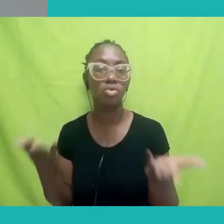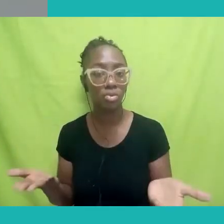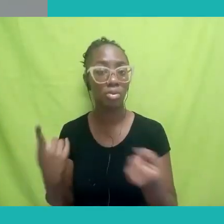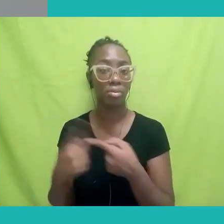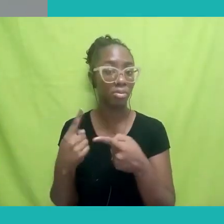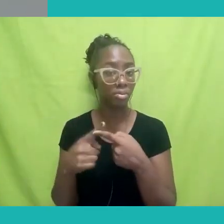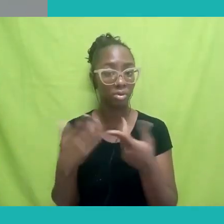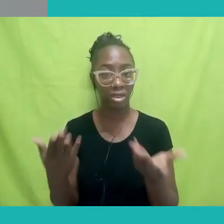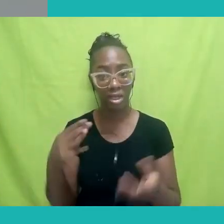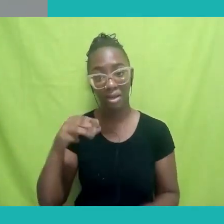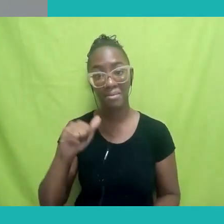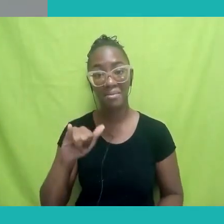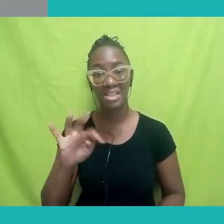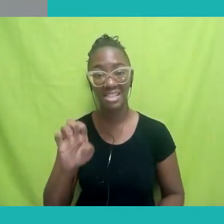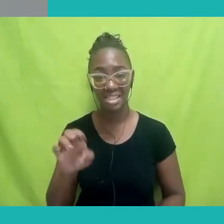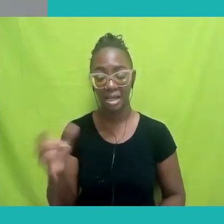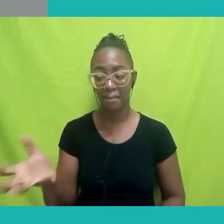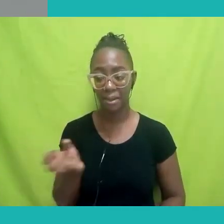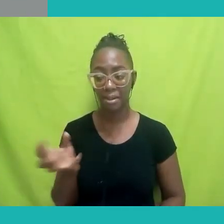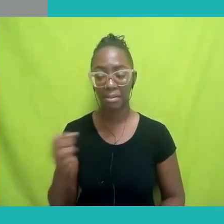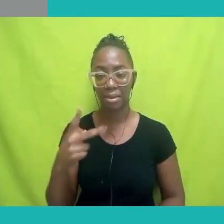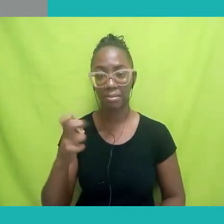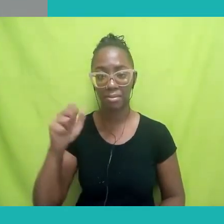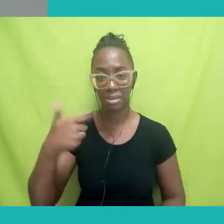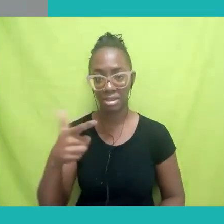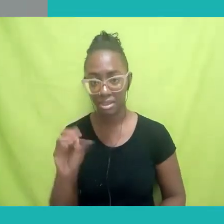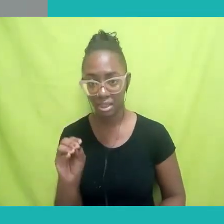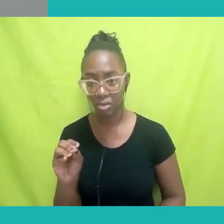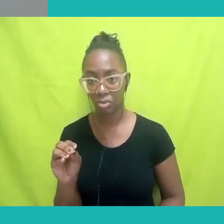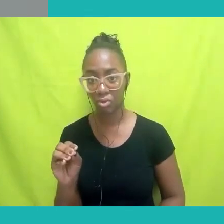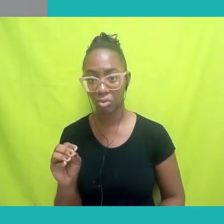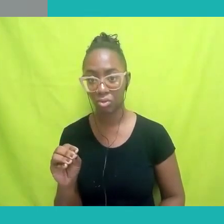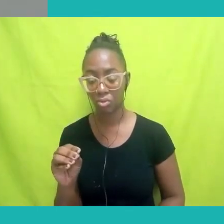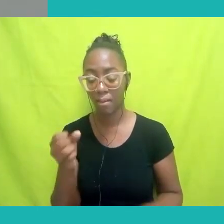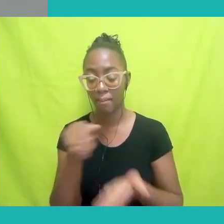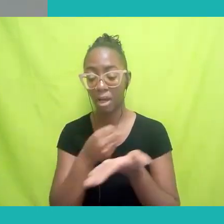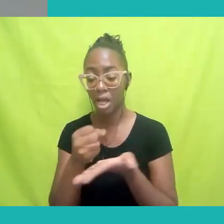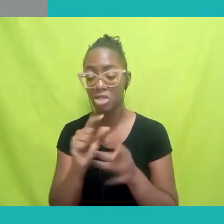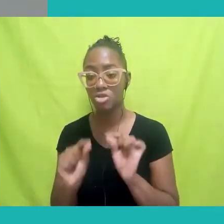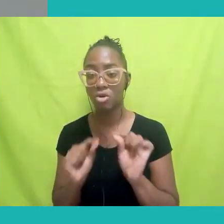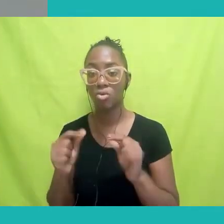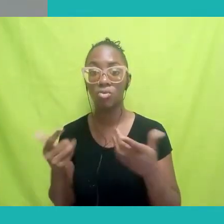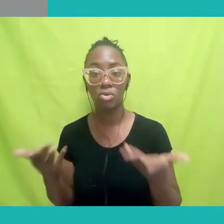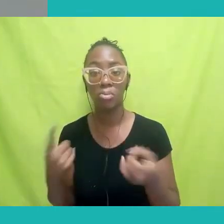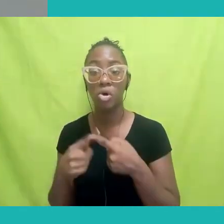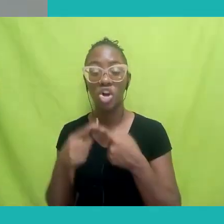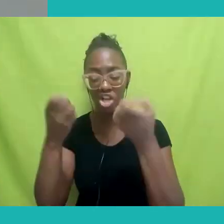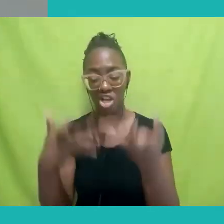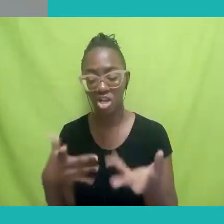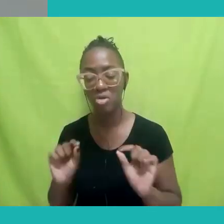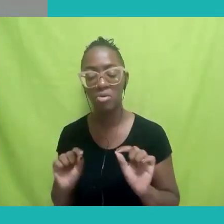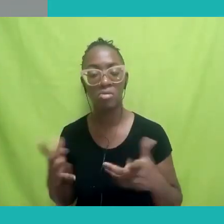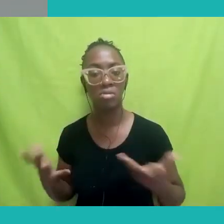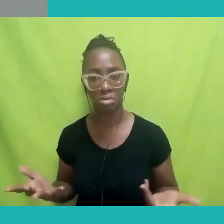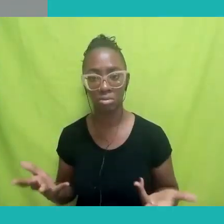será que Maite Proença recebe pensão militar? Qual o fundamento? Né? Se a gente